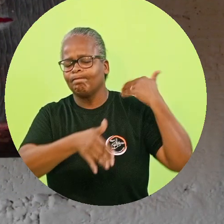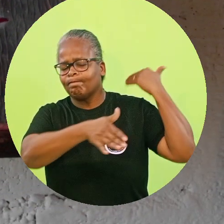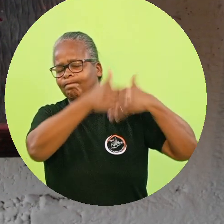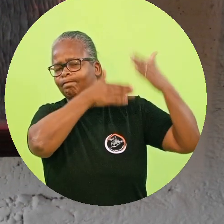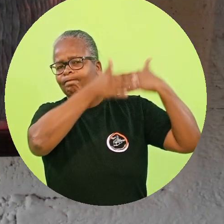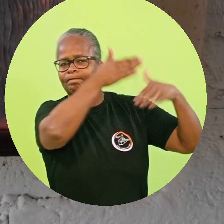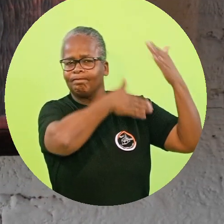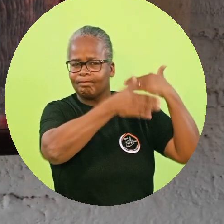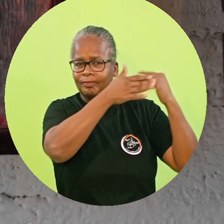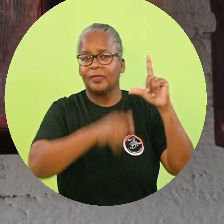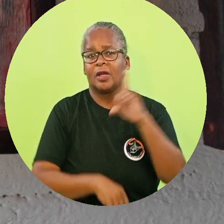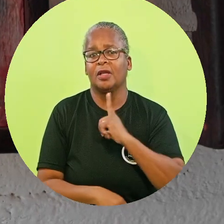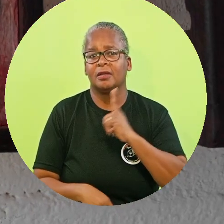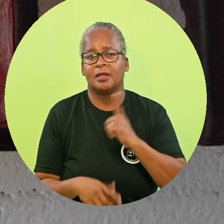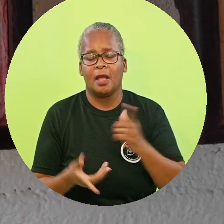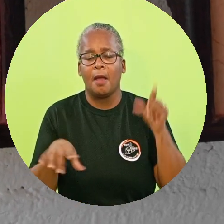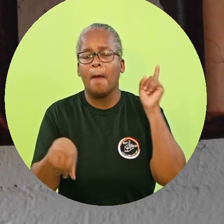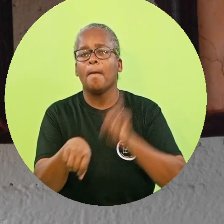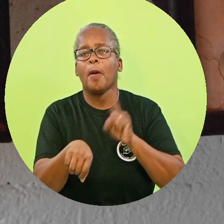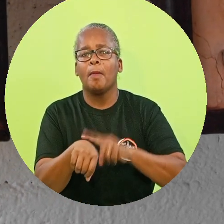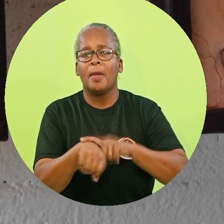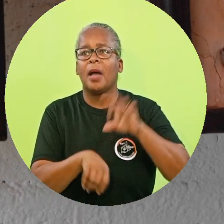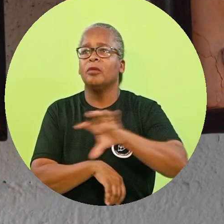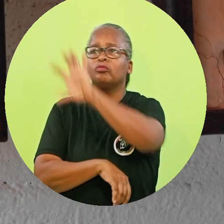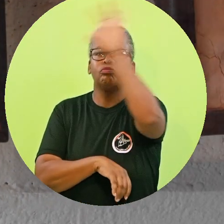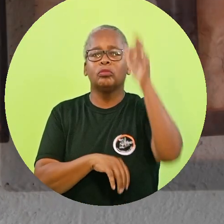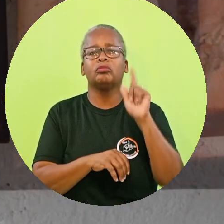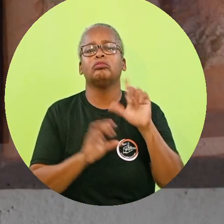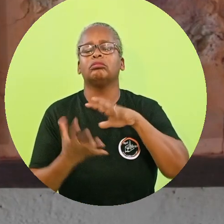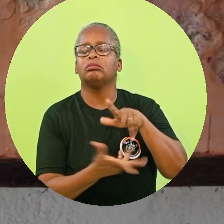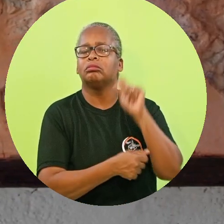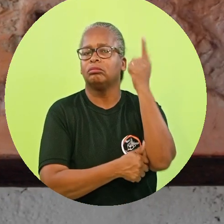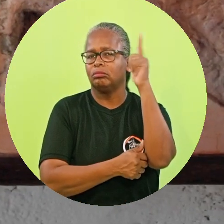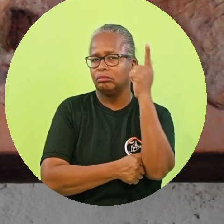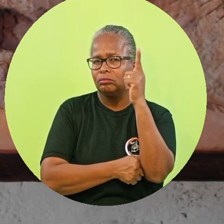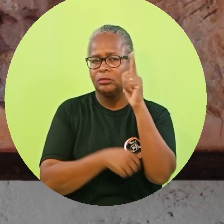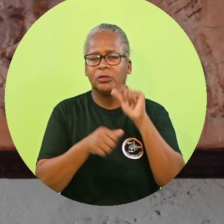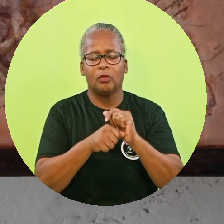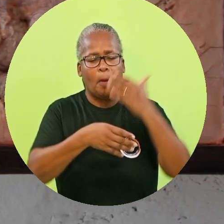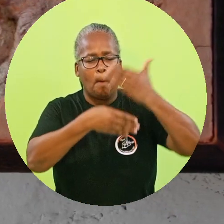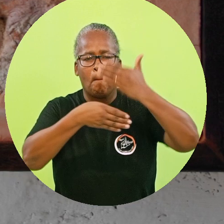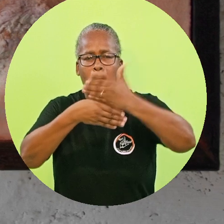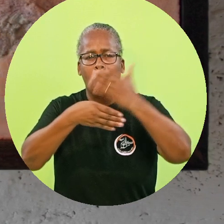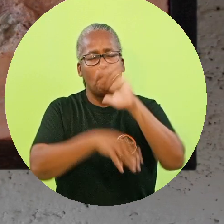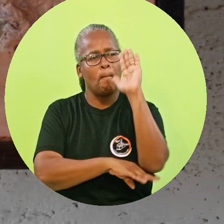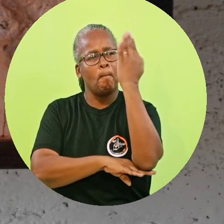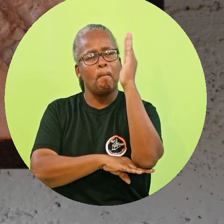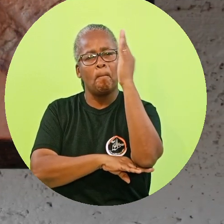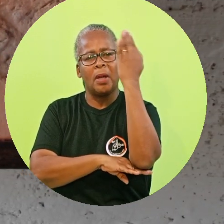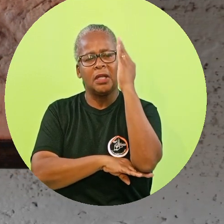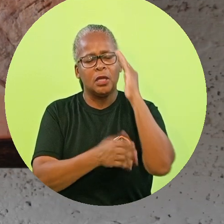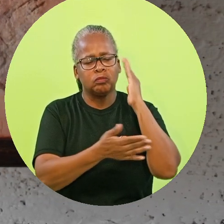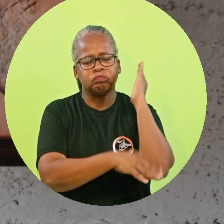entorno incorporam à obra matéria e memória geográfica. Emolduradas em madeira de demolição, cujas marcas